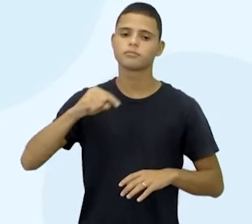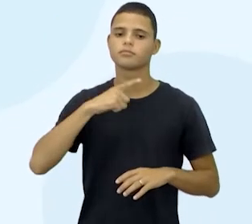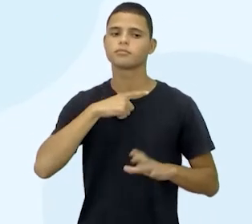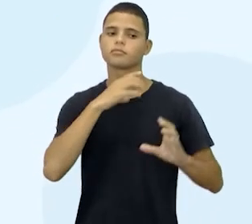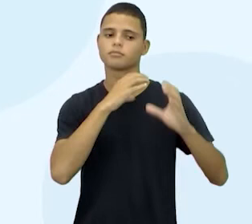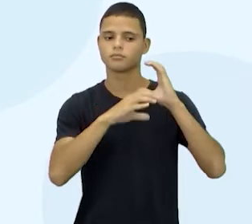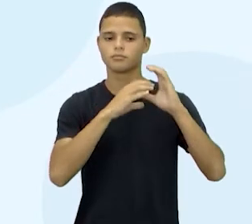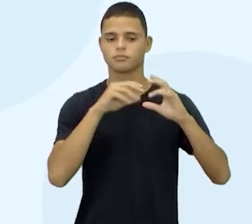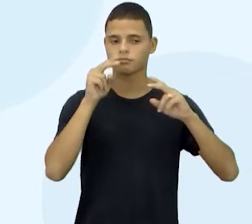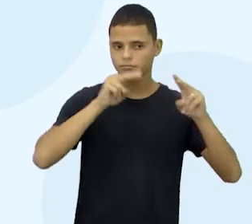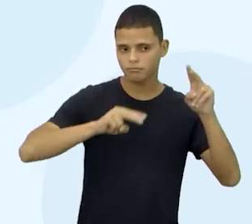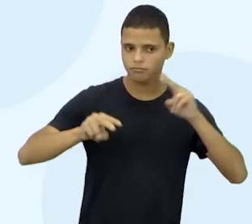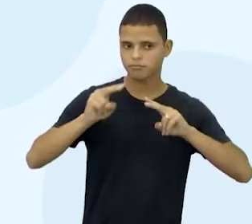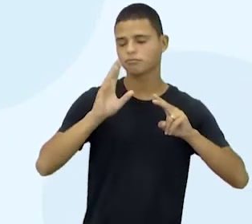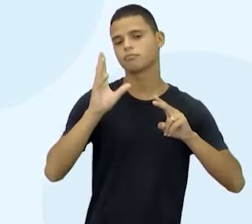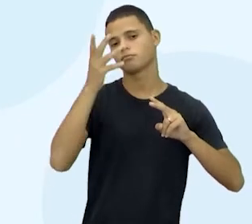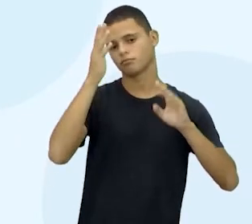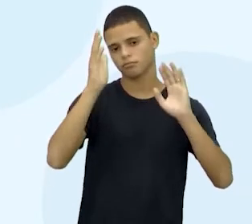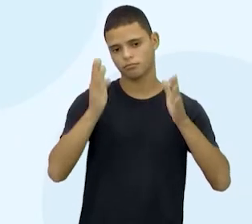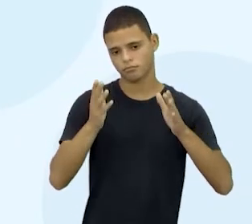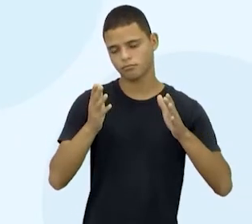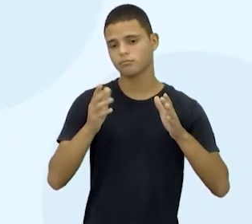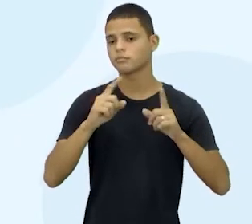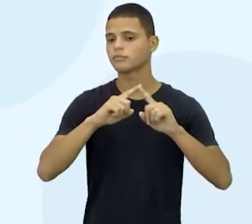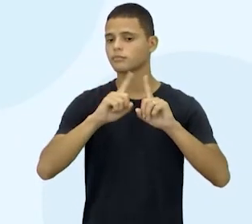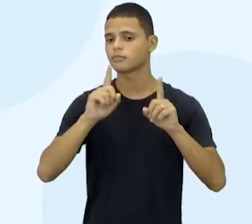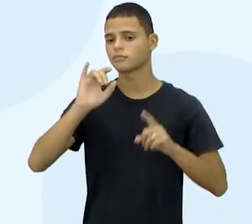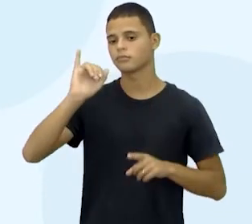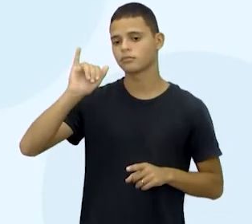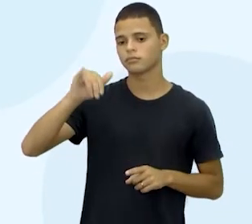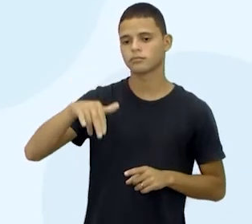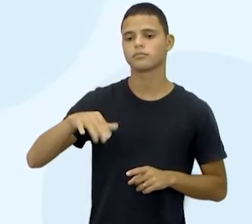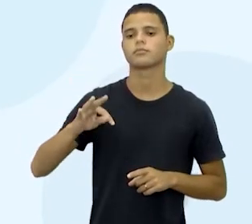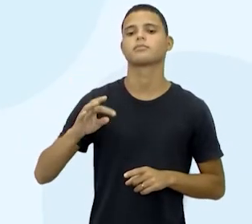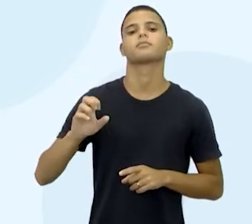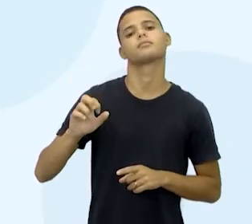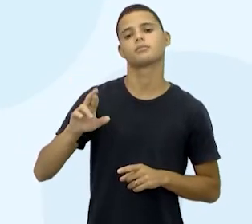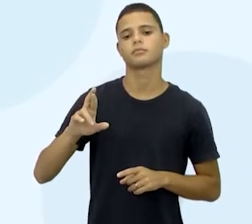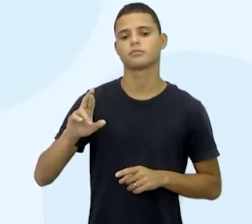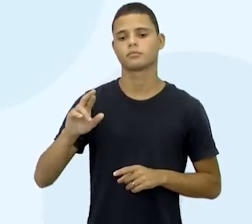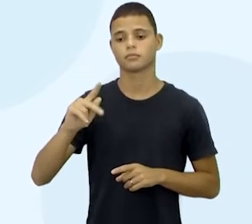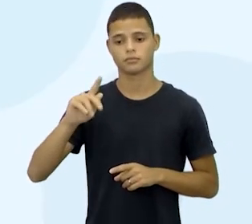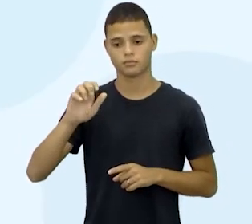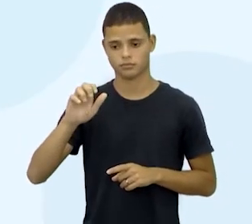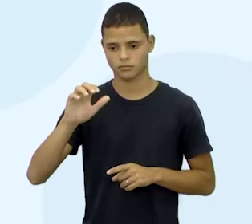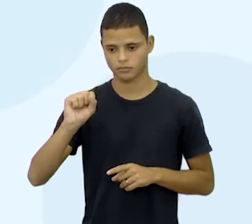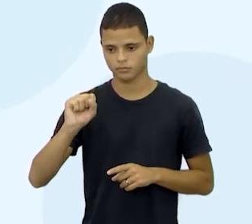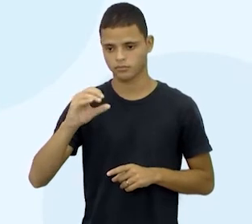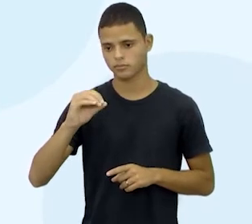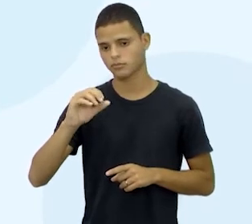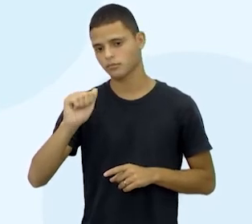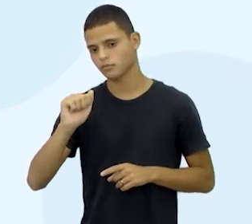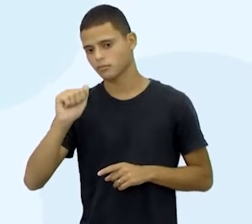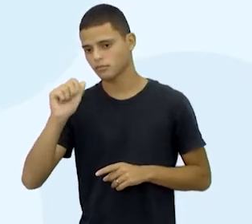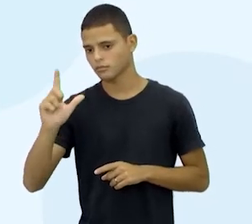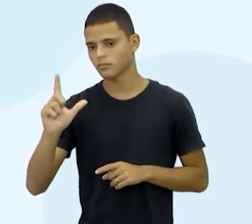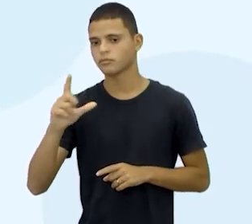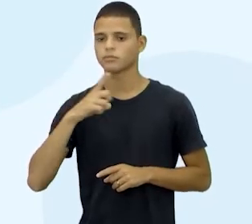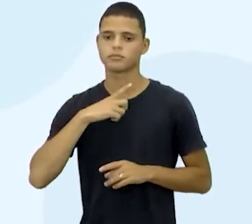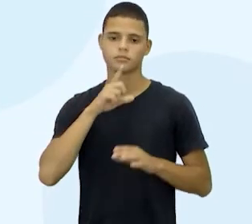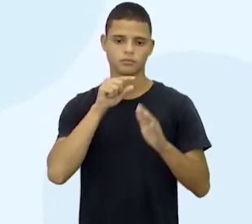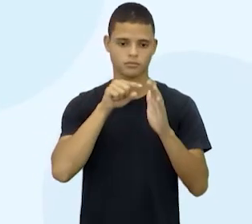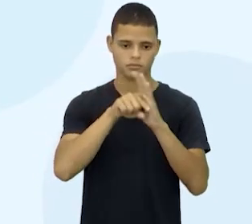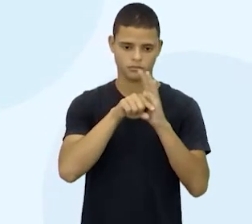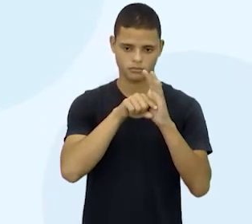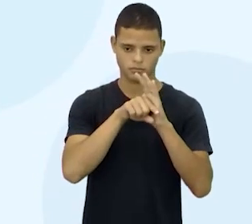visual acontecendo, já a comunicação interpessoal. Estou passando uma mensagem para vocês, né? Um alerta que tem pesquisa aqui